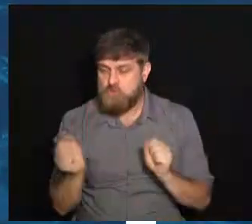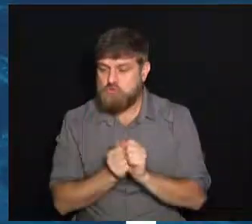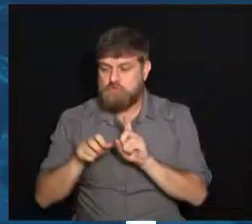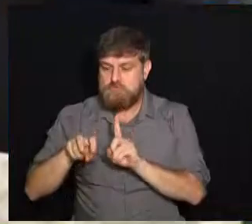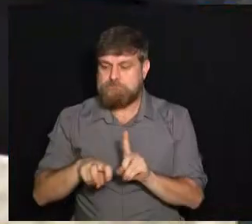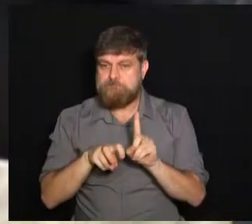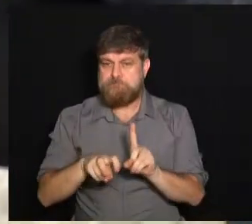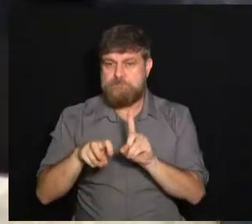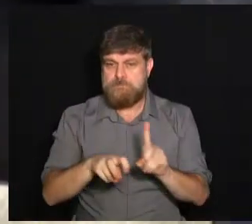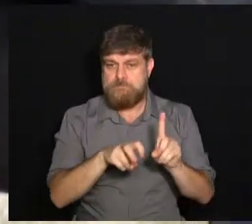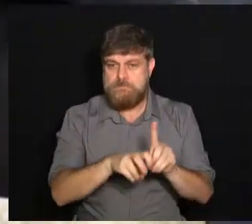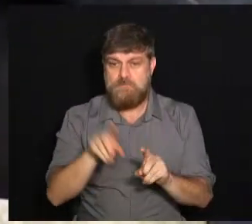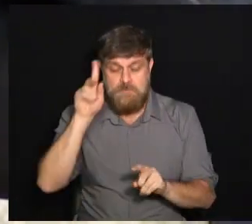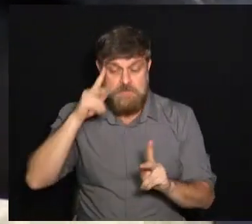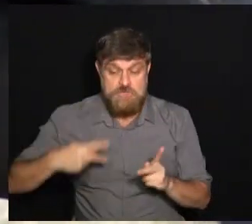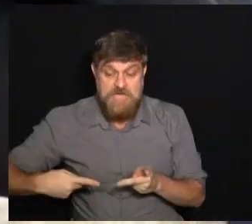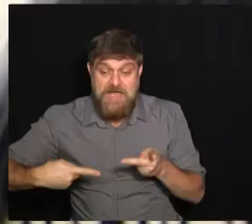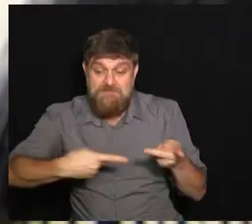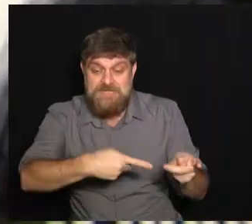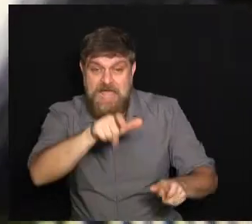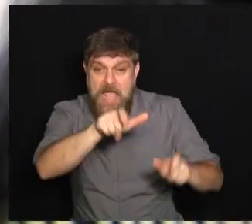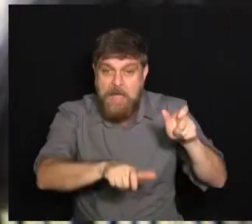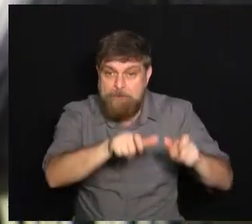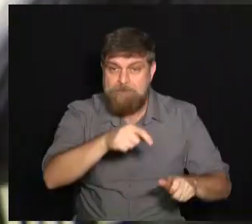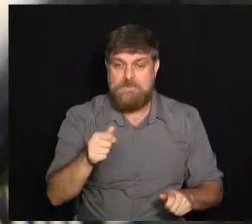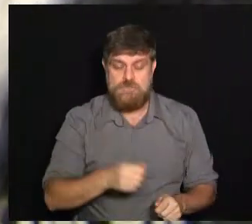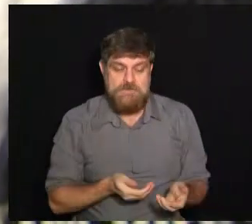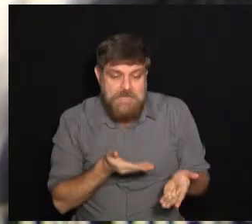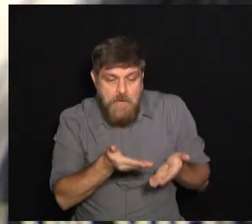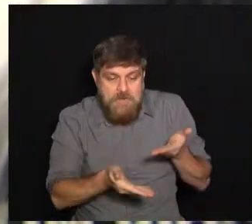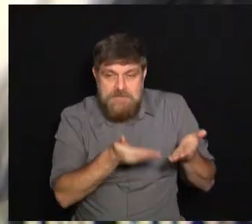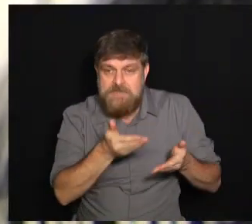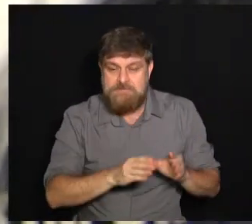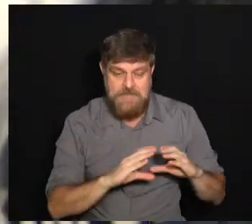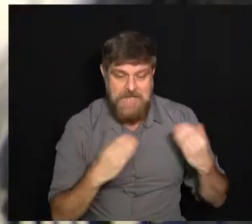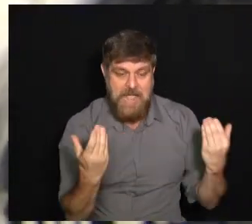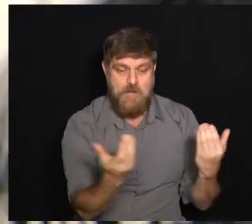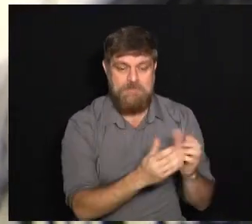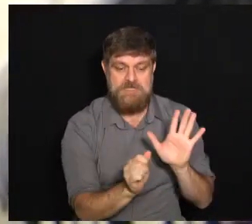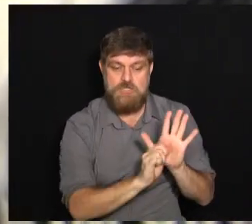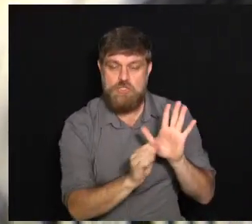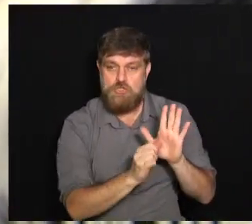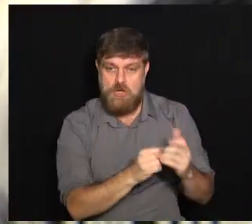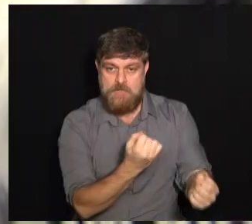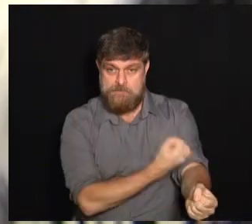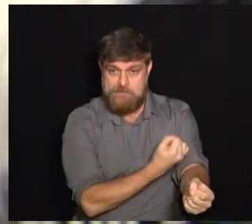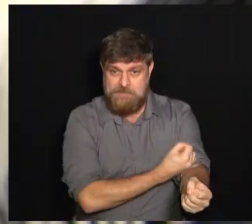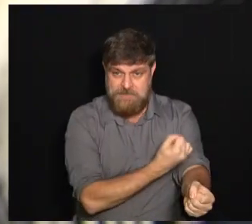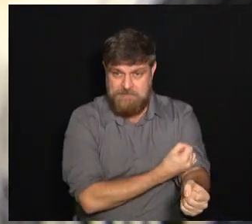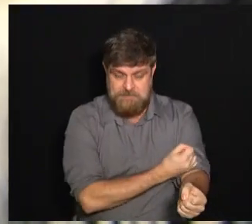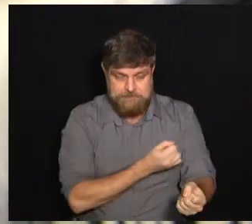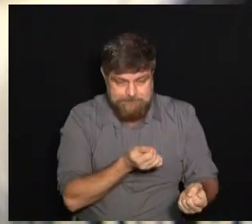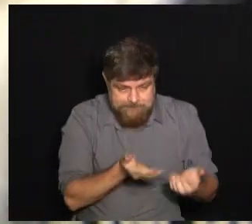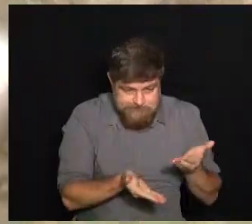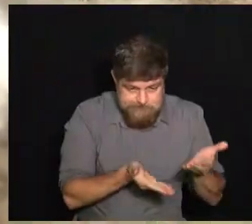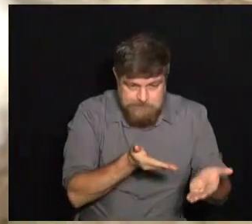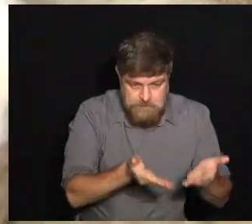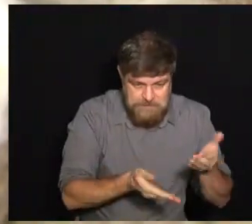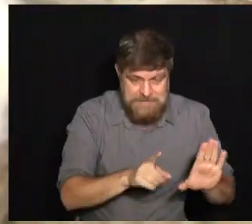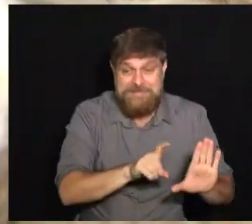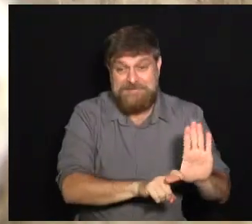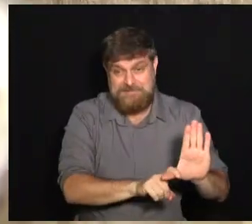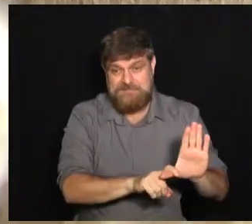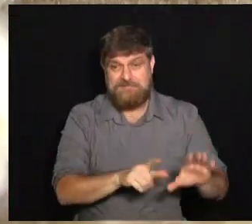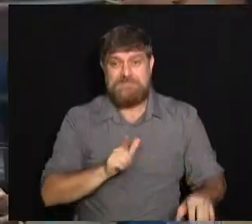acompanhados em dias de visitas a pessoas acolhidas ou residentes de comunidades terapêuticas para o tratamento de dependência